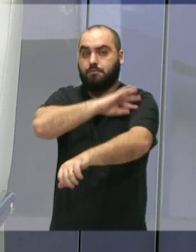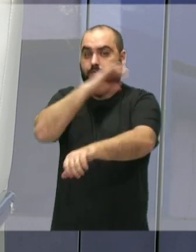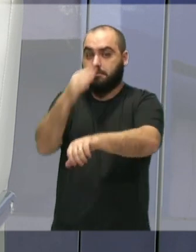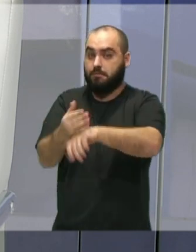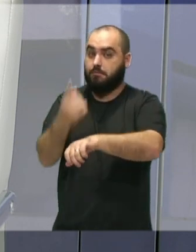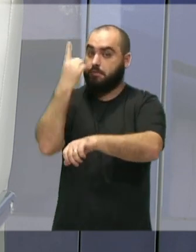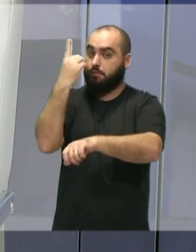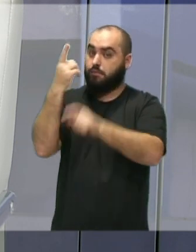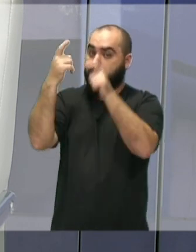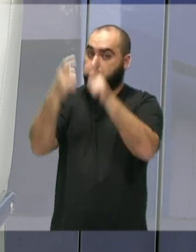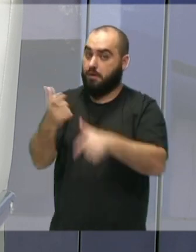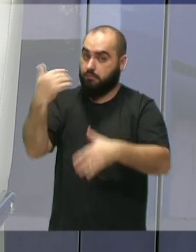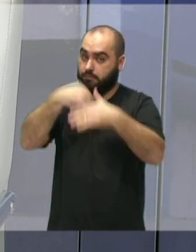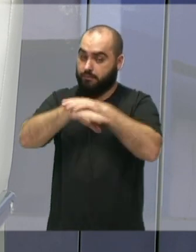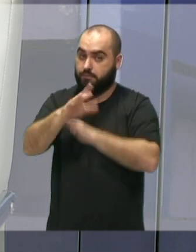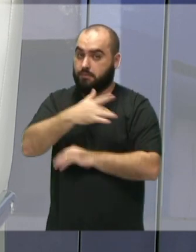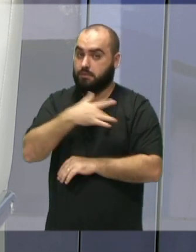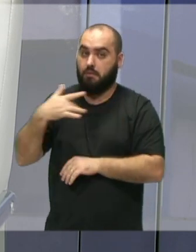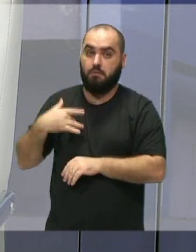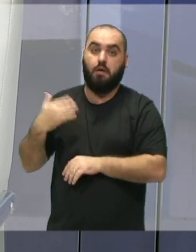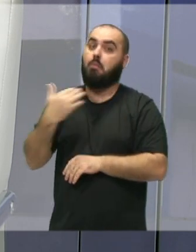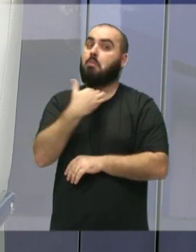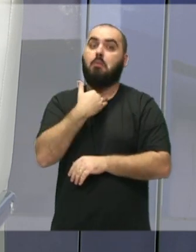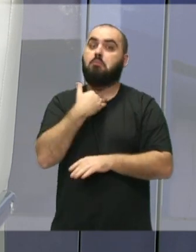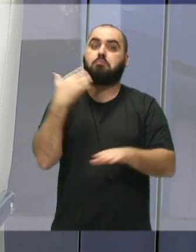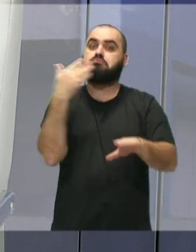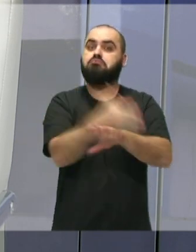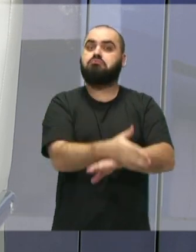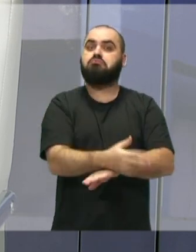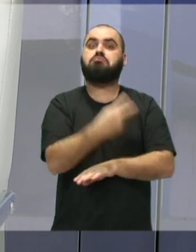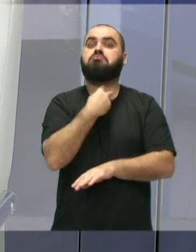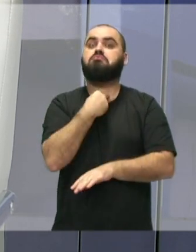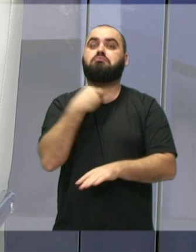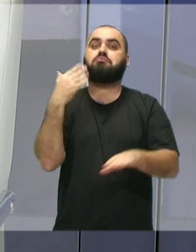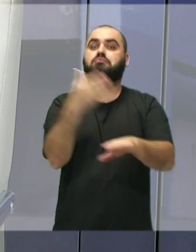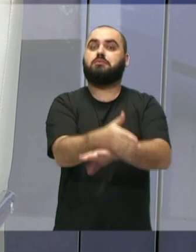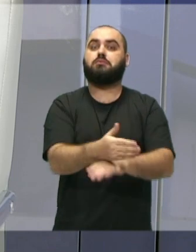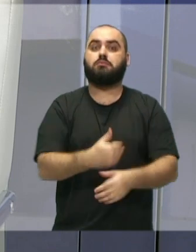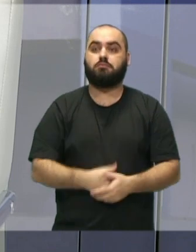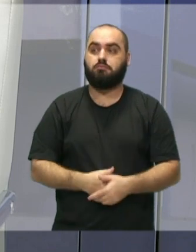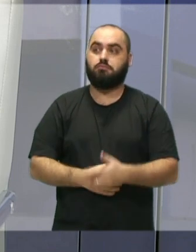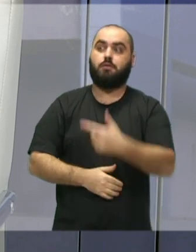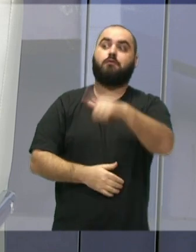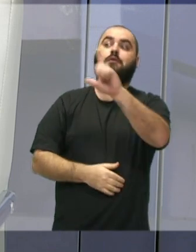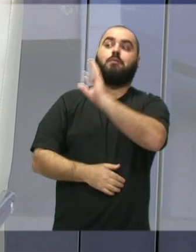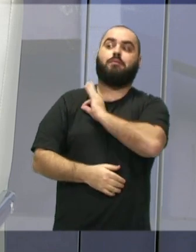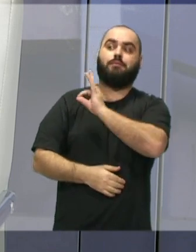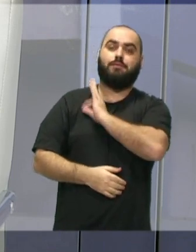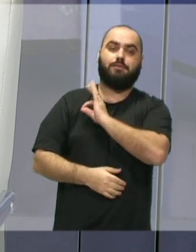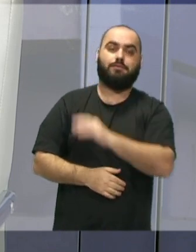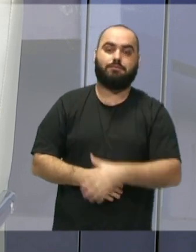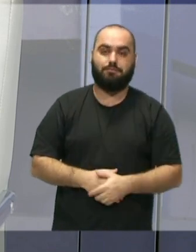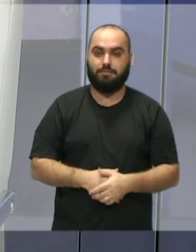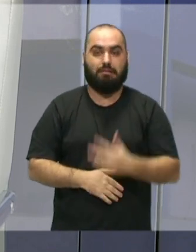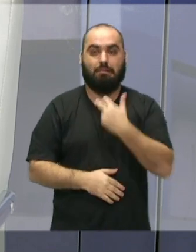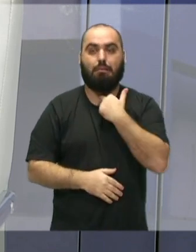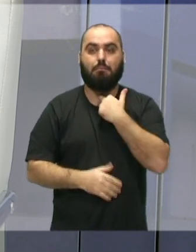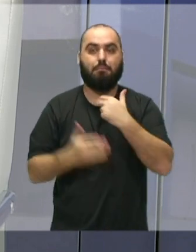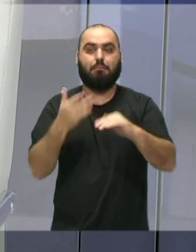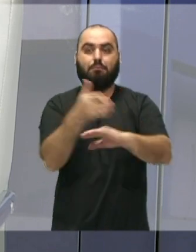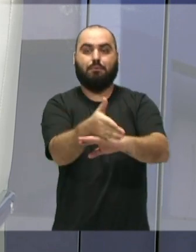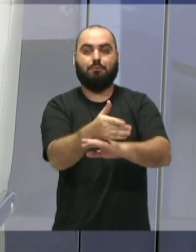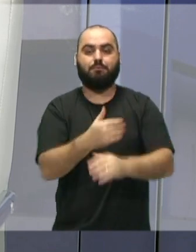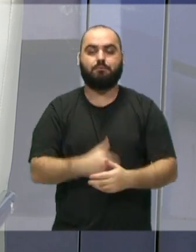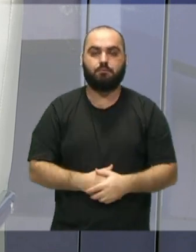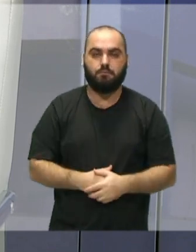um dos depósitos da saúde, e fui impedida. Fui barrada de entrar lá, acabou na polícia a situação. Em outra ocasião que eu